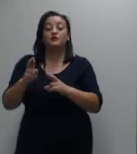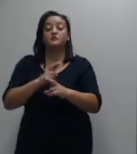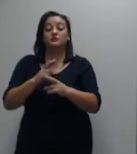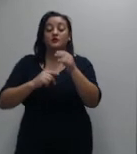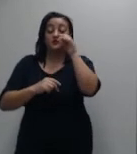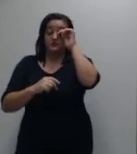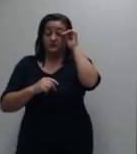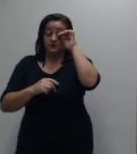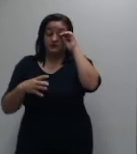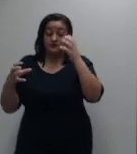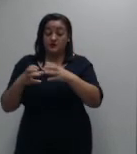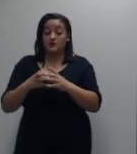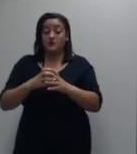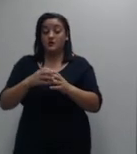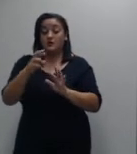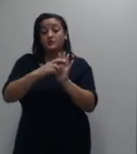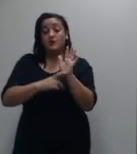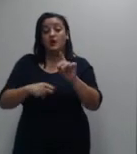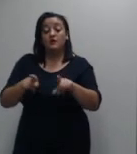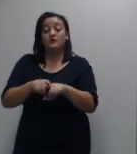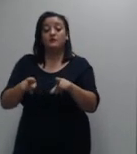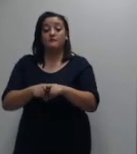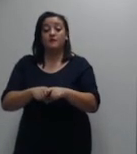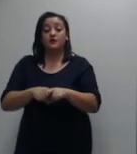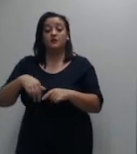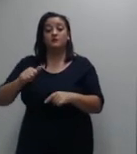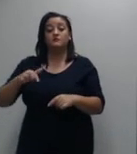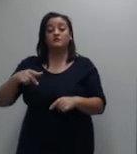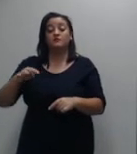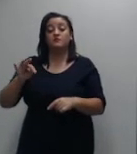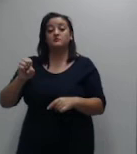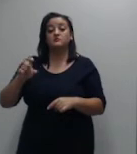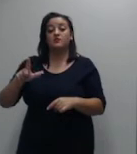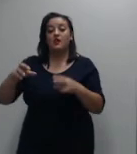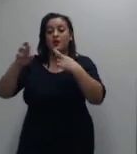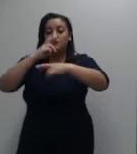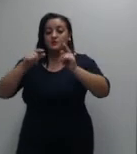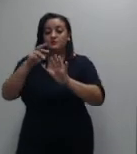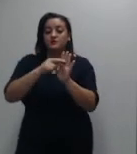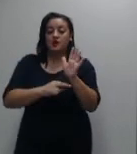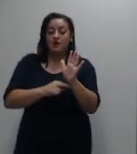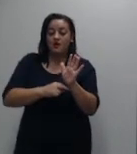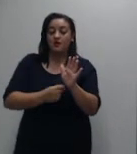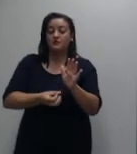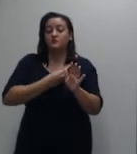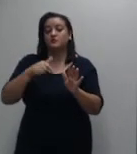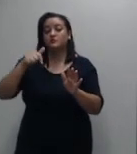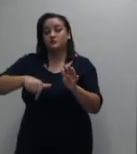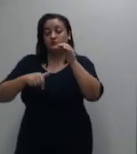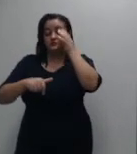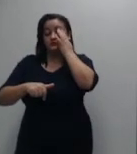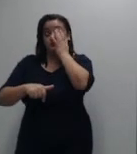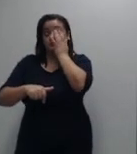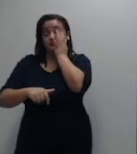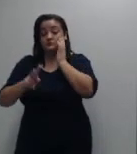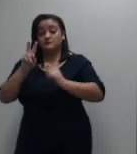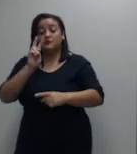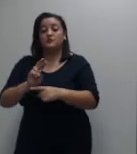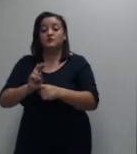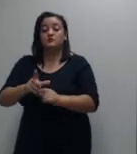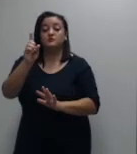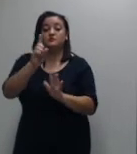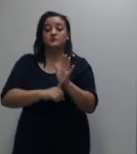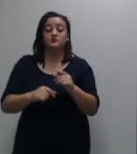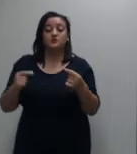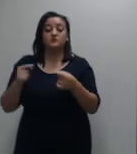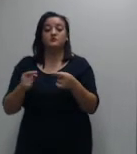de regras que foi o rolo ao de fuga Maristela Basso observa que tais regras não reside necessariamente na proteção de direitos subjetivos